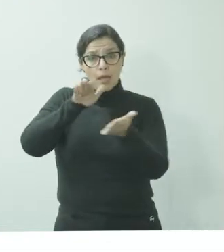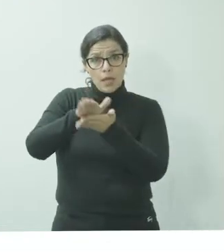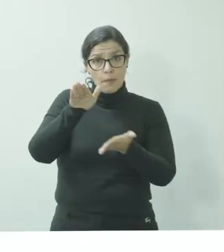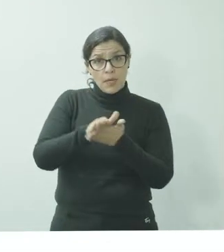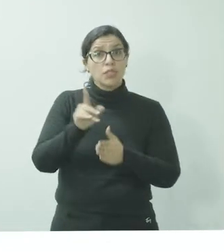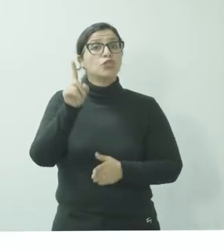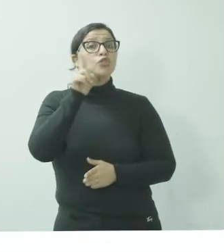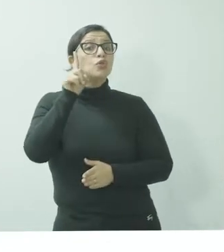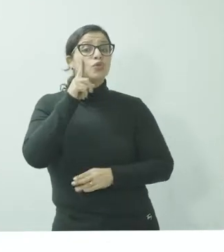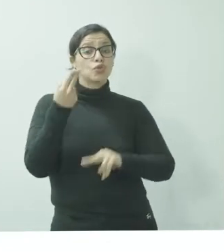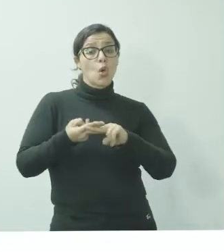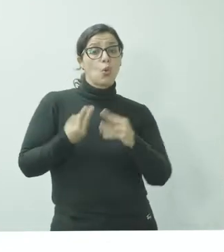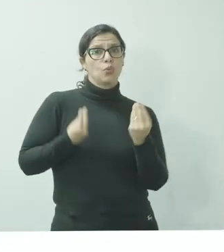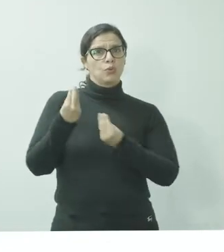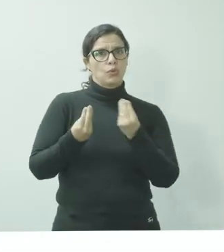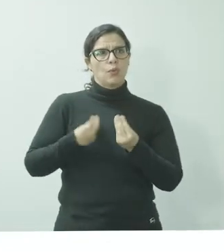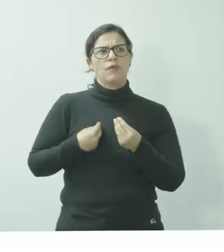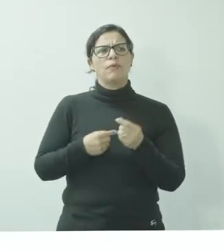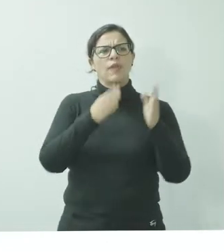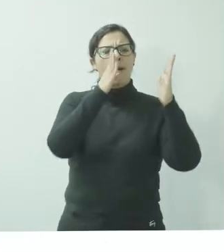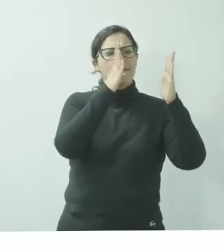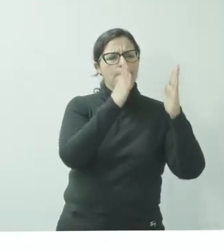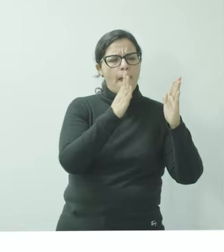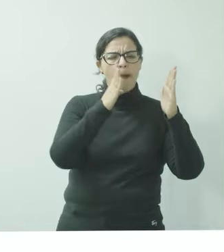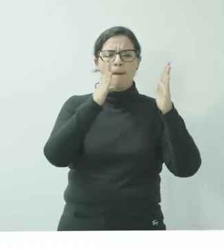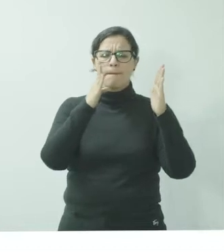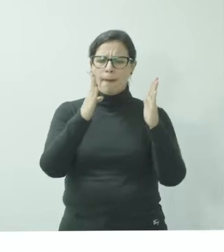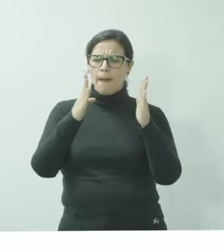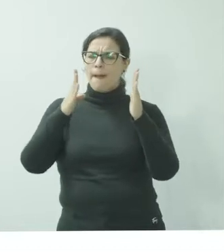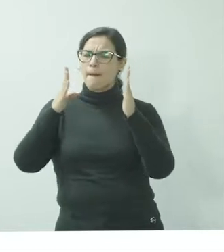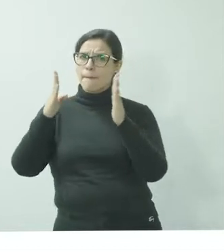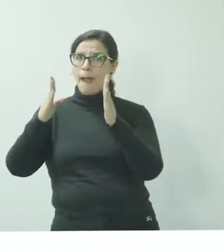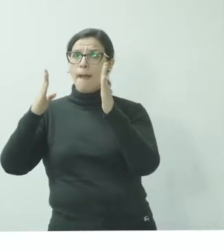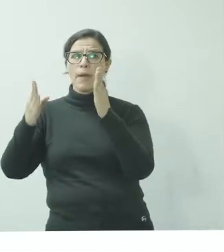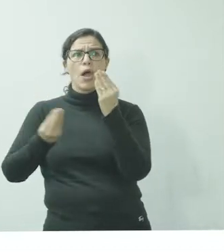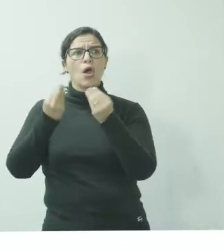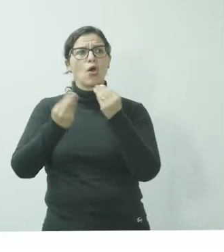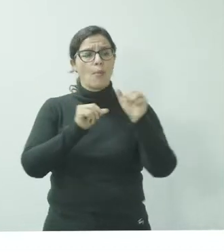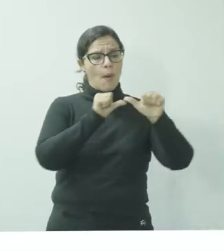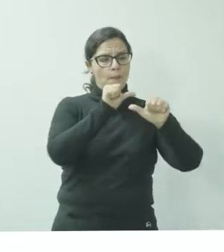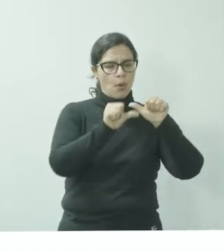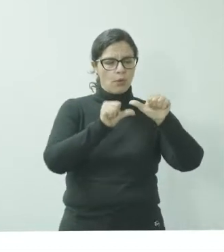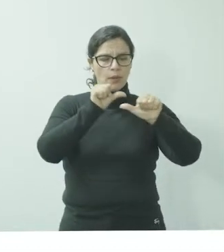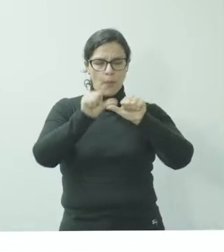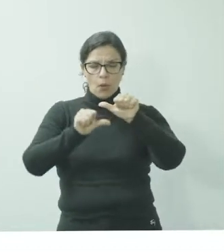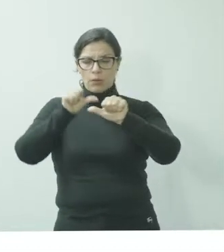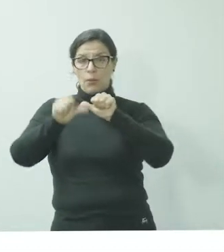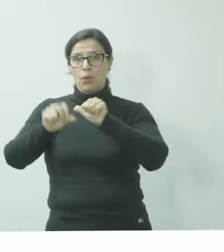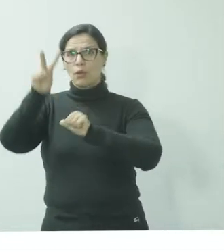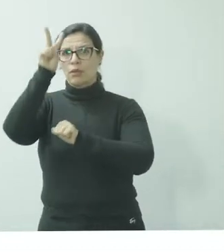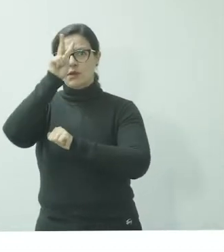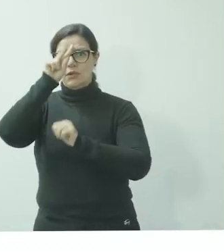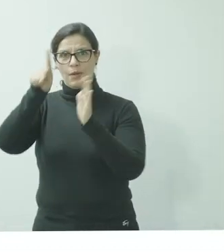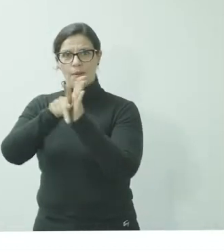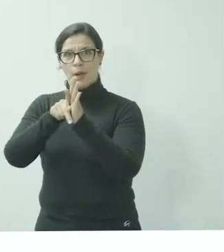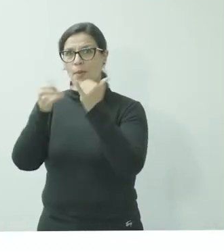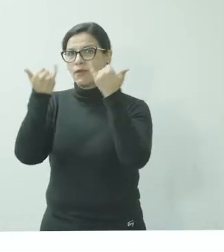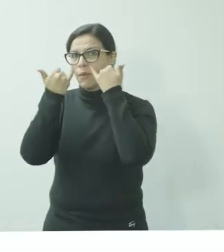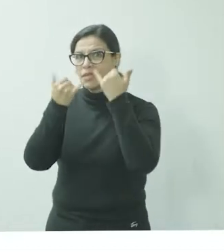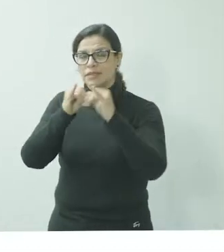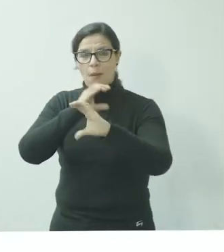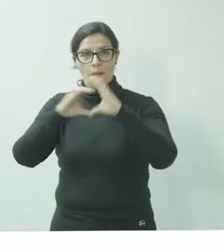Então vamos ver ali um por um né dessa de toda essa evolução de toda essa história da Imprensa e dos meios de